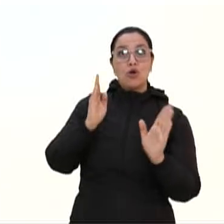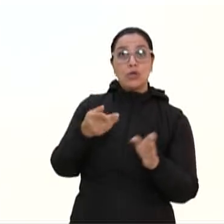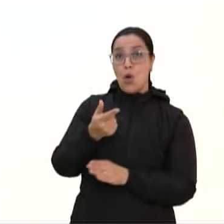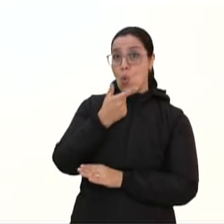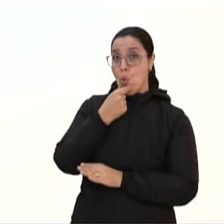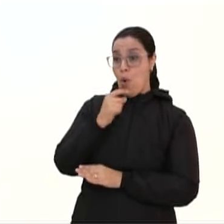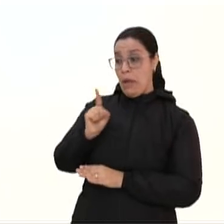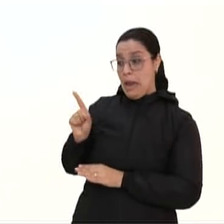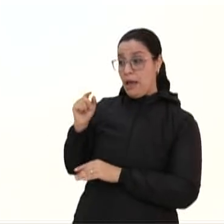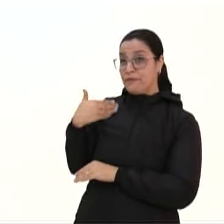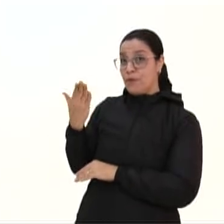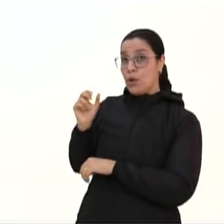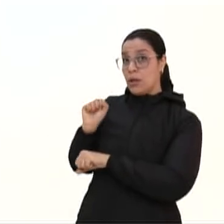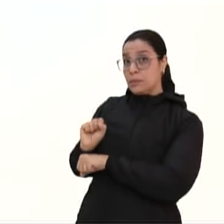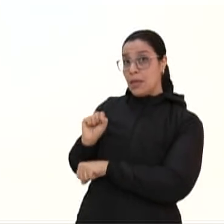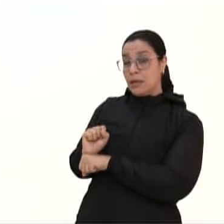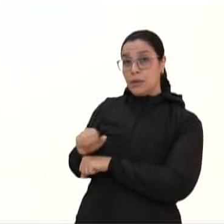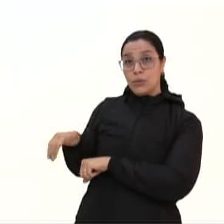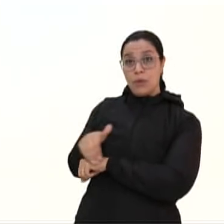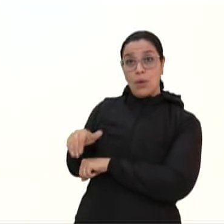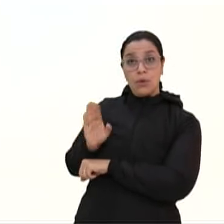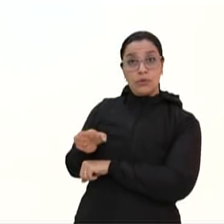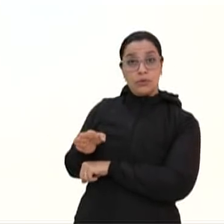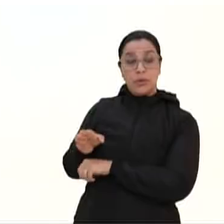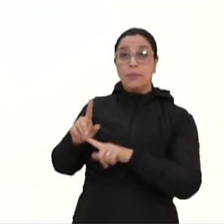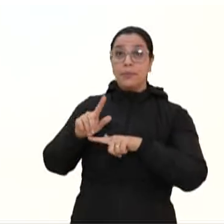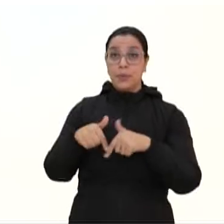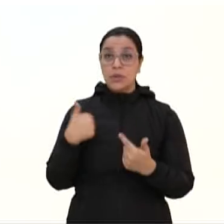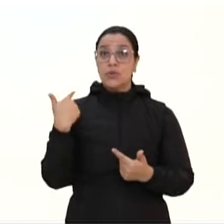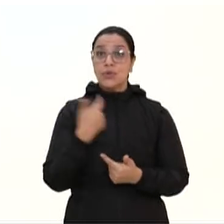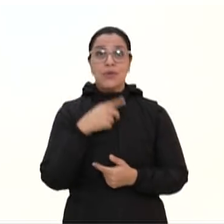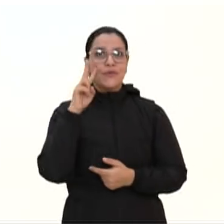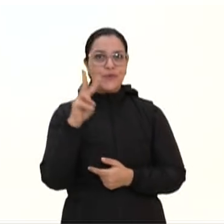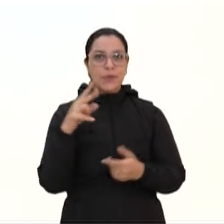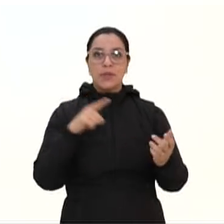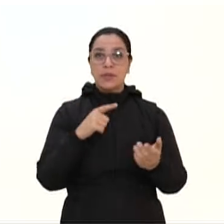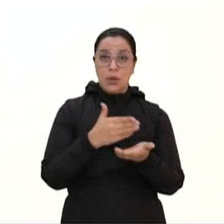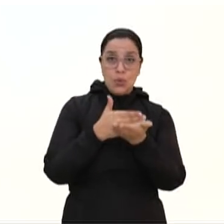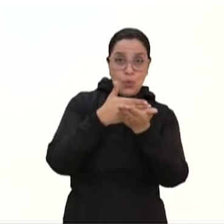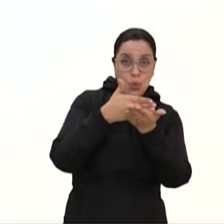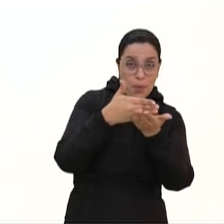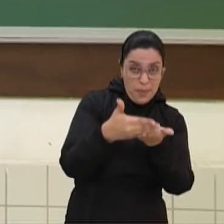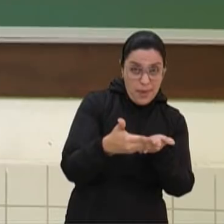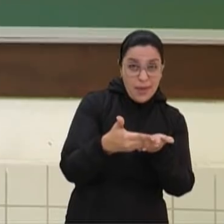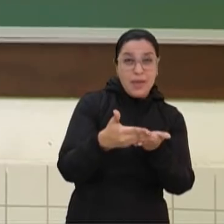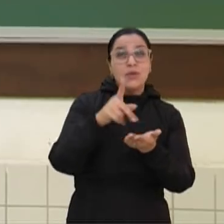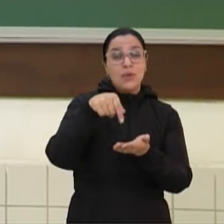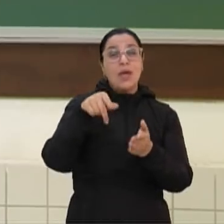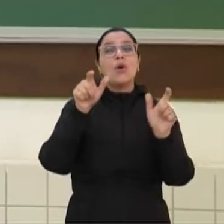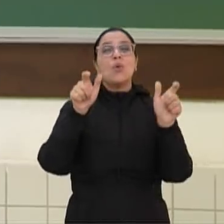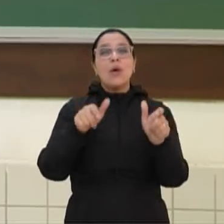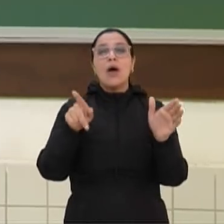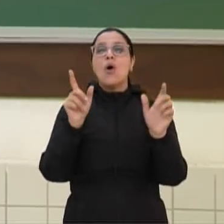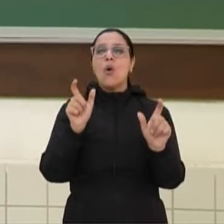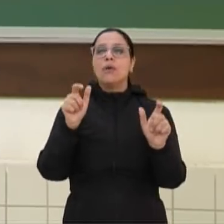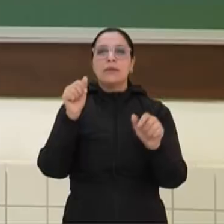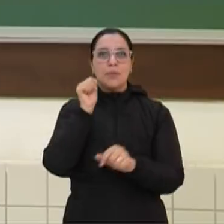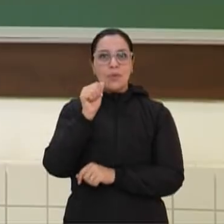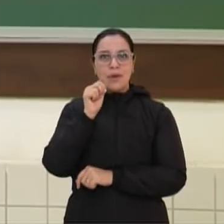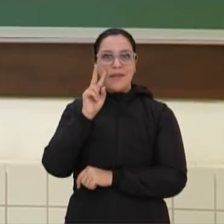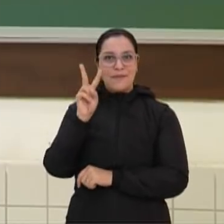que o homem que a estava seguindo está no saguão do prédio. Aí, na letra B,